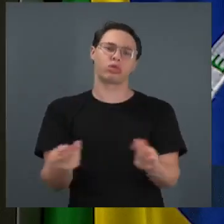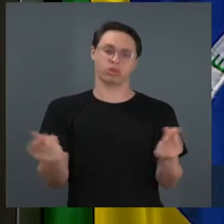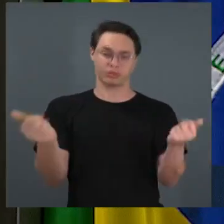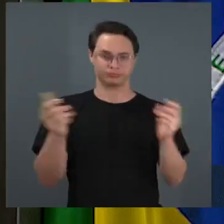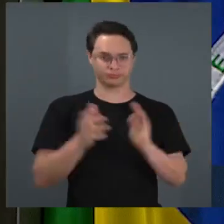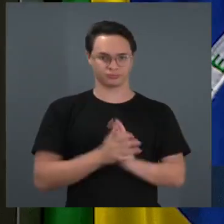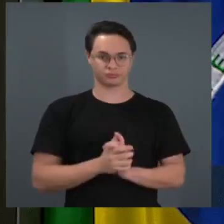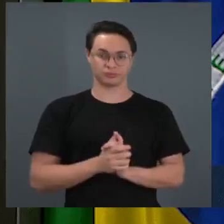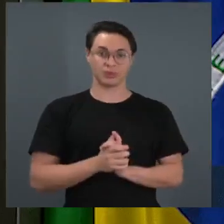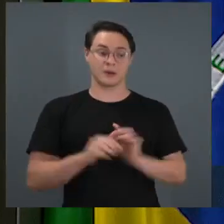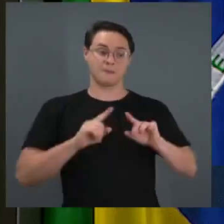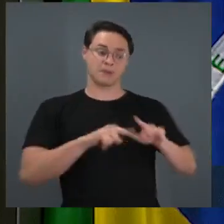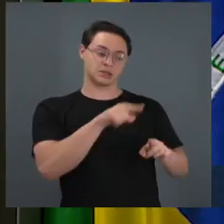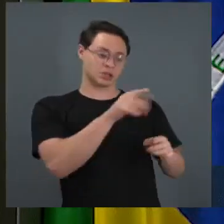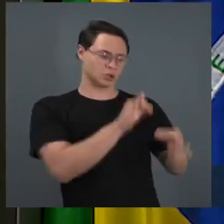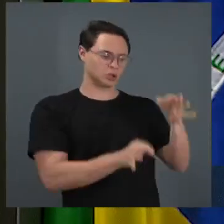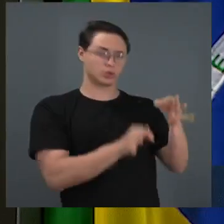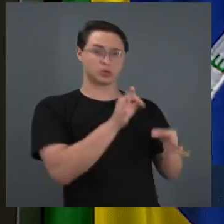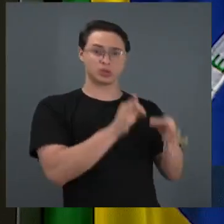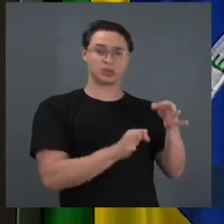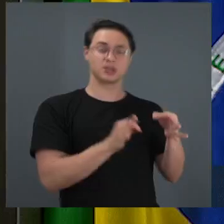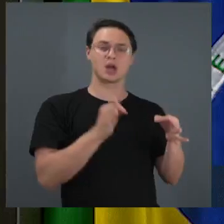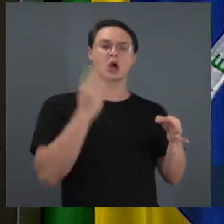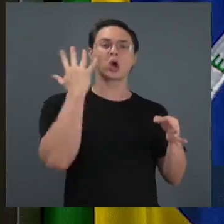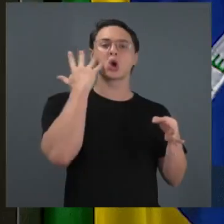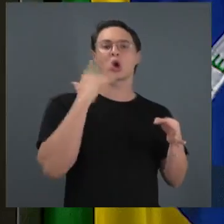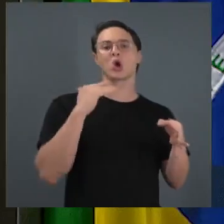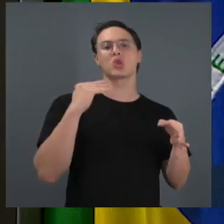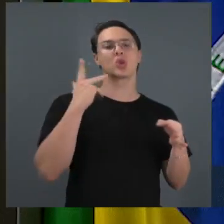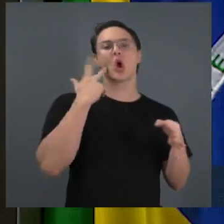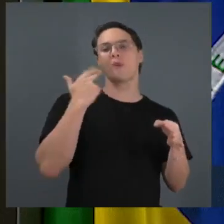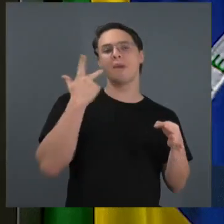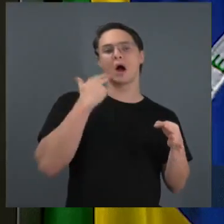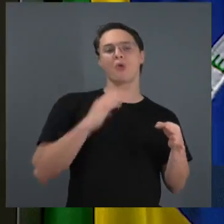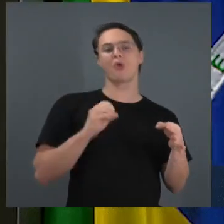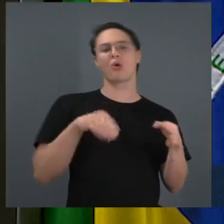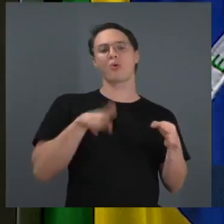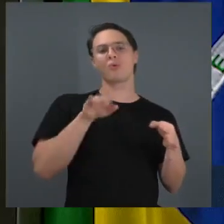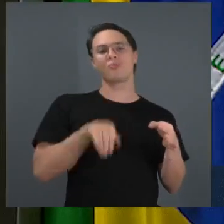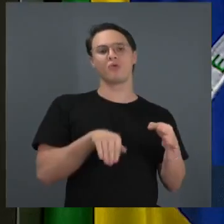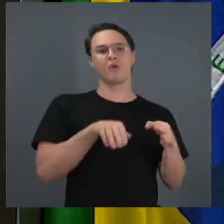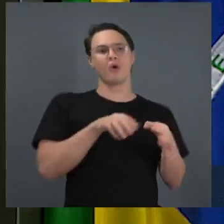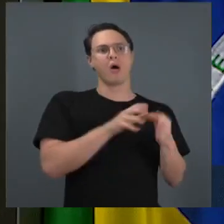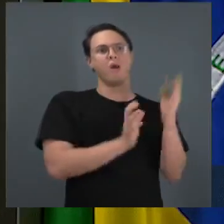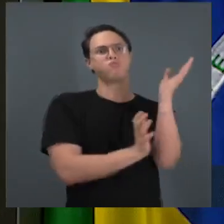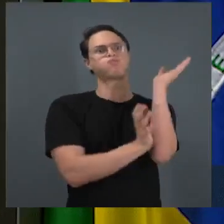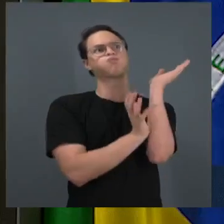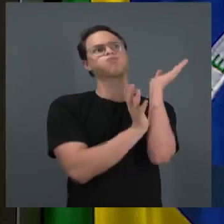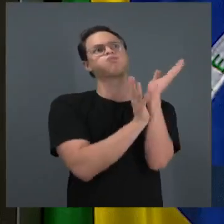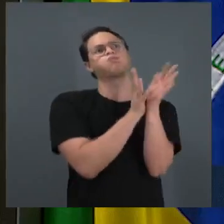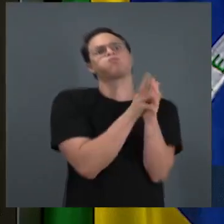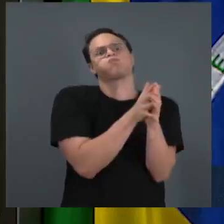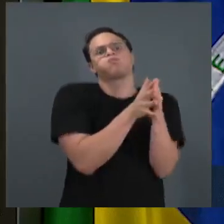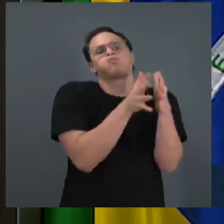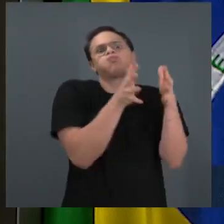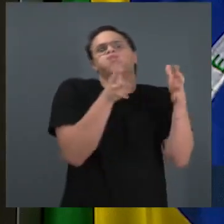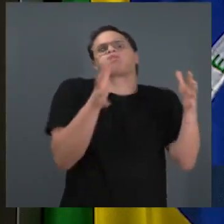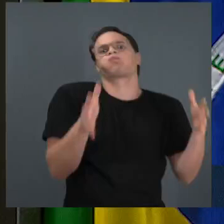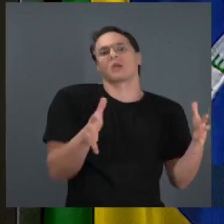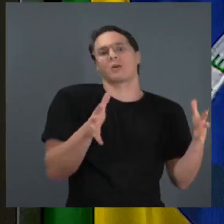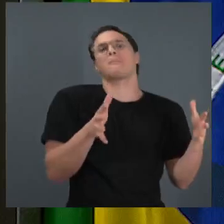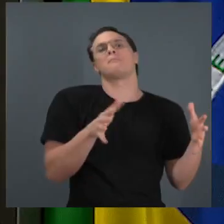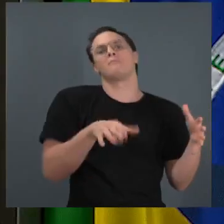isso, a Justiça Comum, já sobrecarregada, terá que absorver mais essa demanda, destaca o